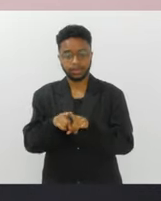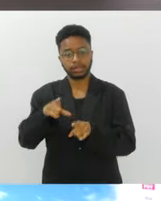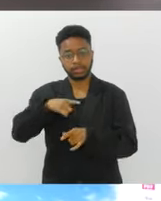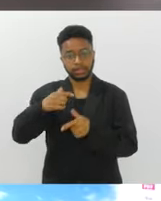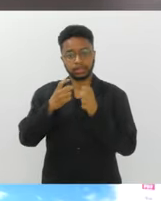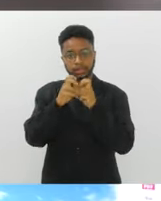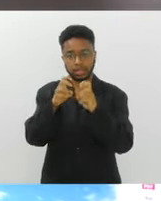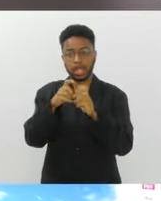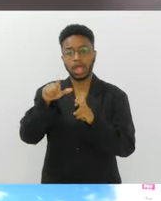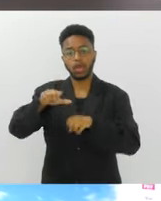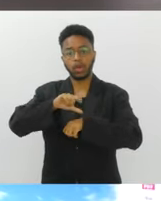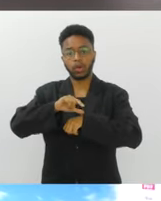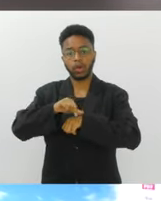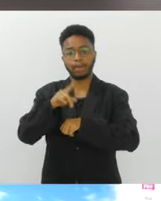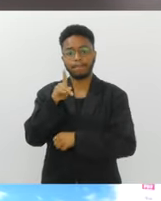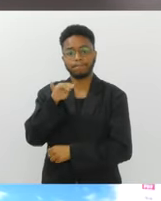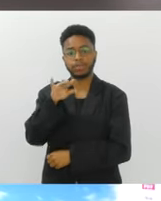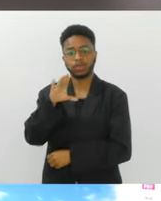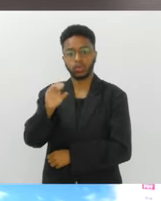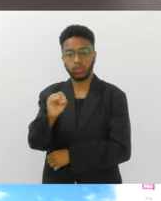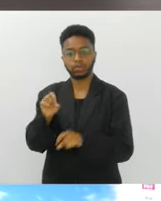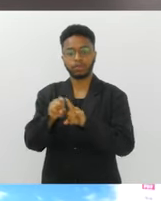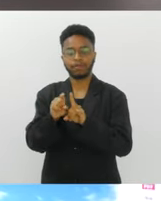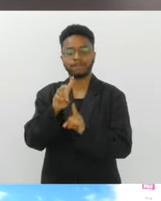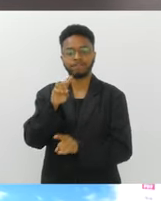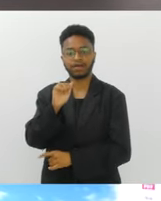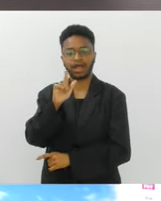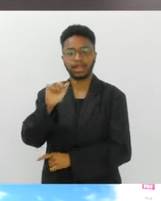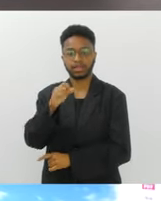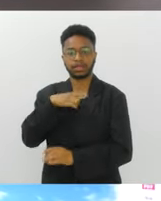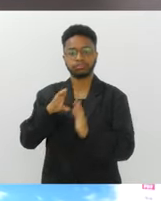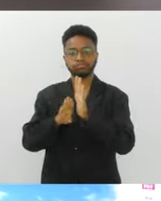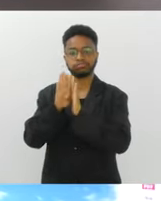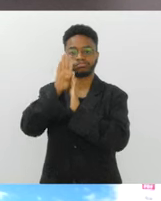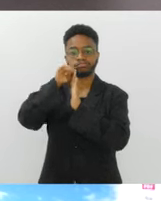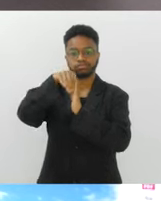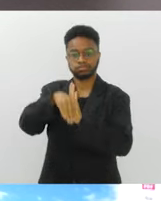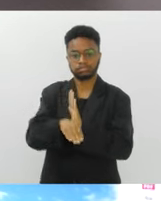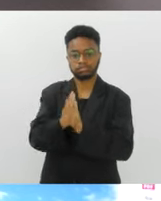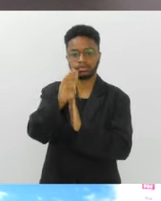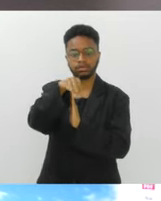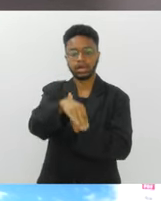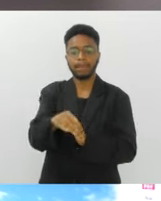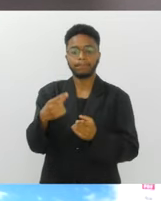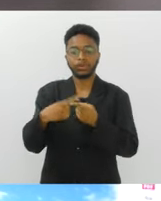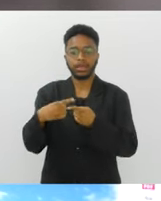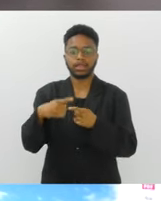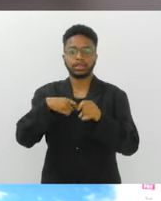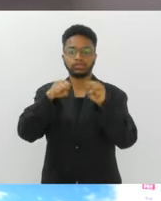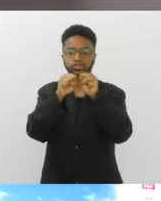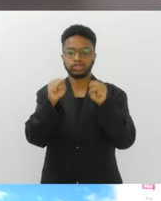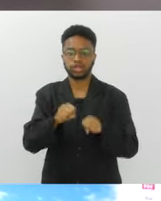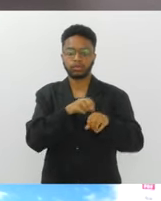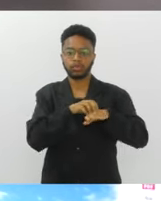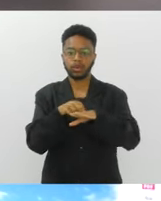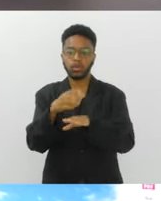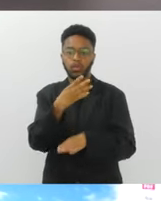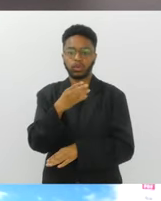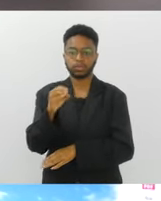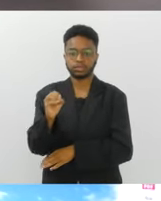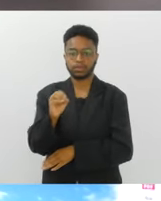chama de horário de pico e horário de vale. Quando a gente fala do sistema transportando 400 mil passageiros, é para